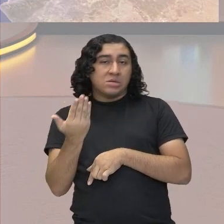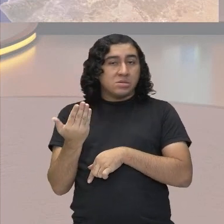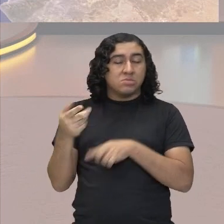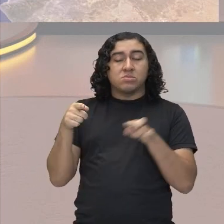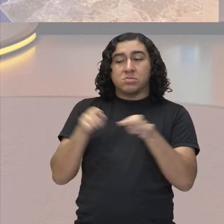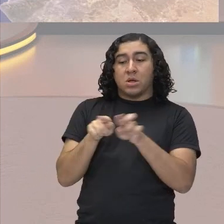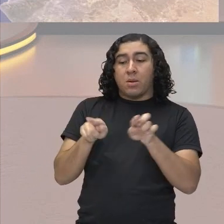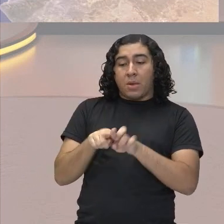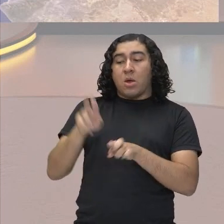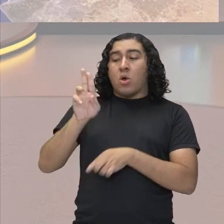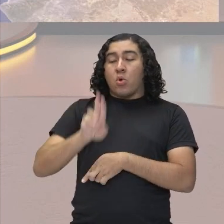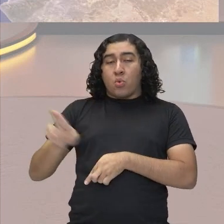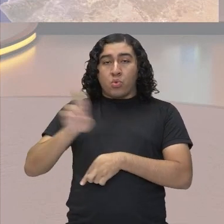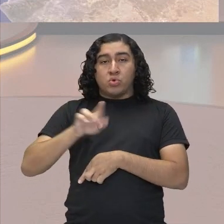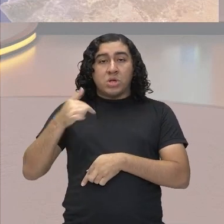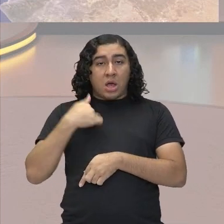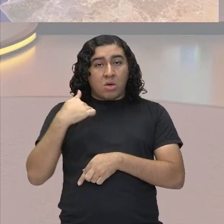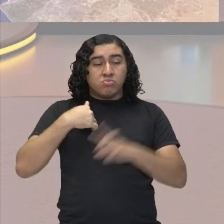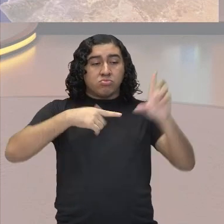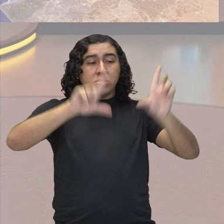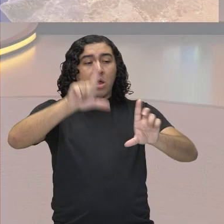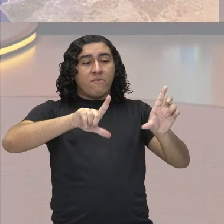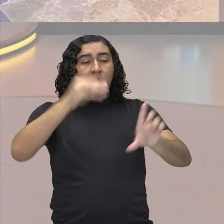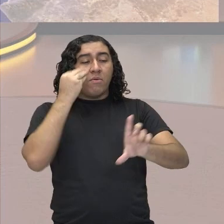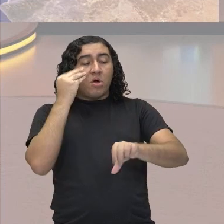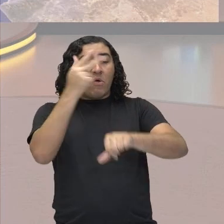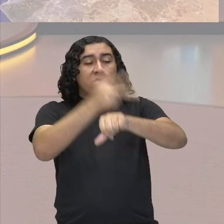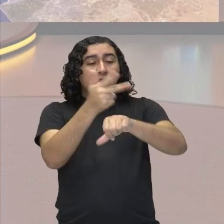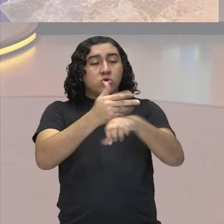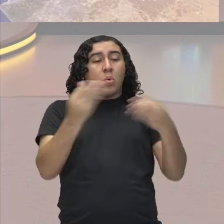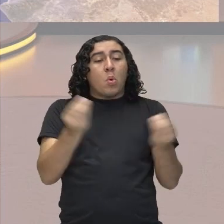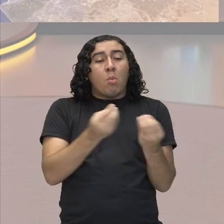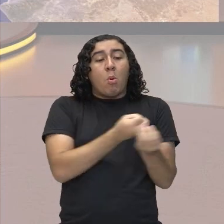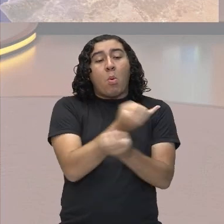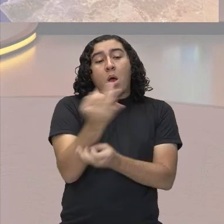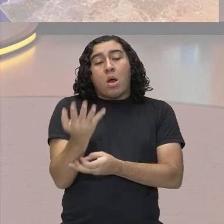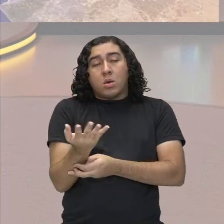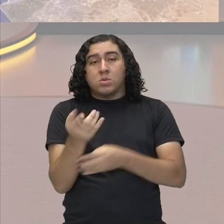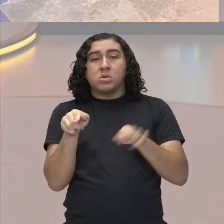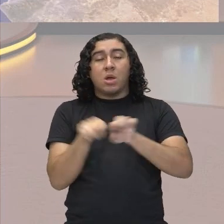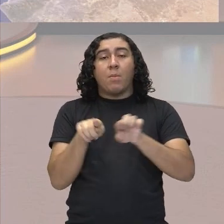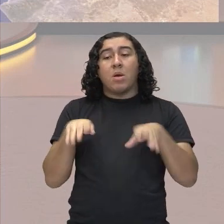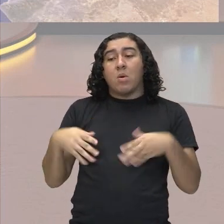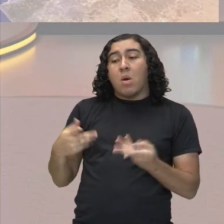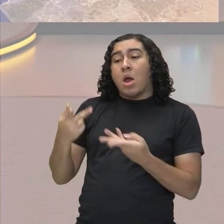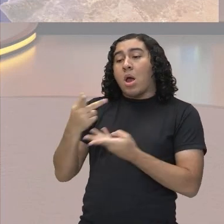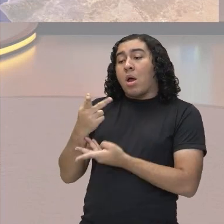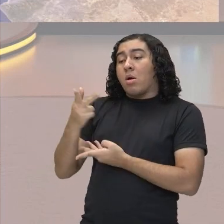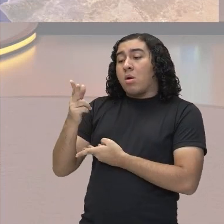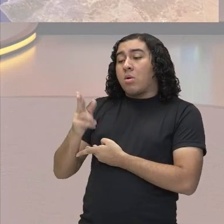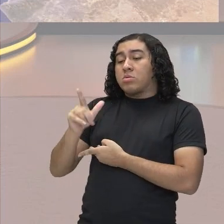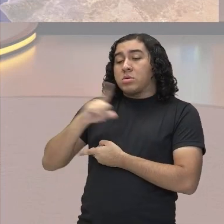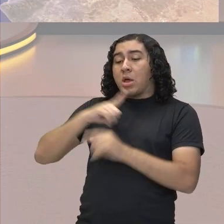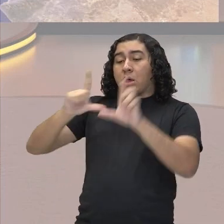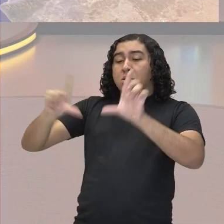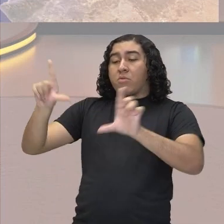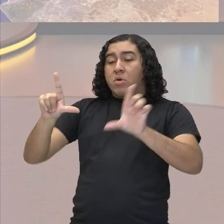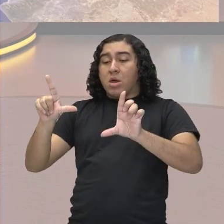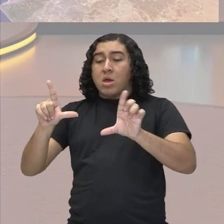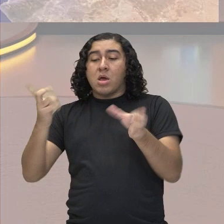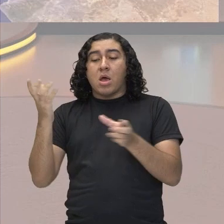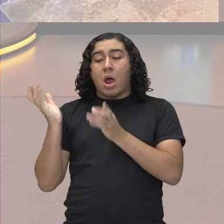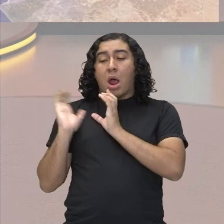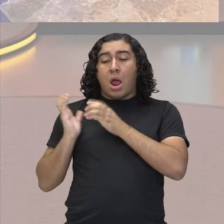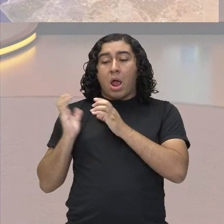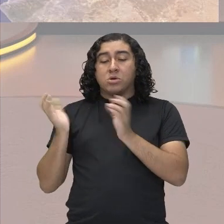né? Naquilo que eu vou assistir, que vai entrar na minha casa através dos meios de comunicação, através das